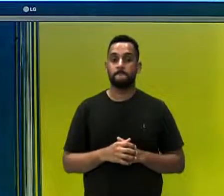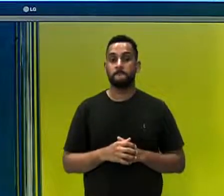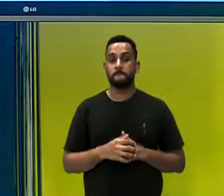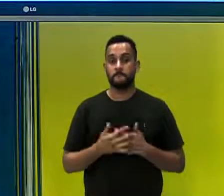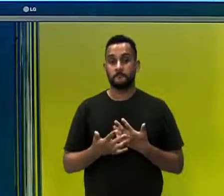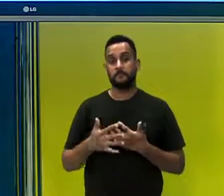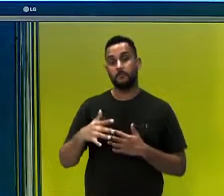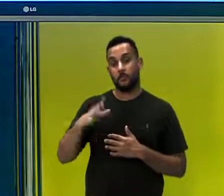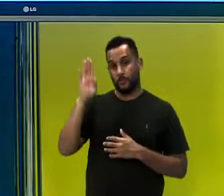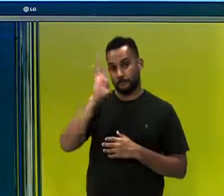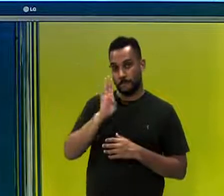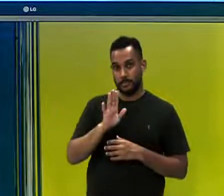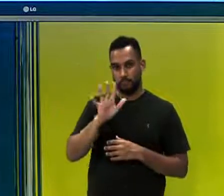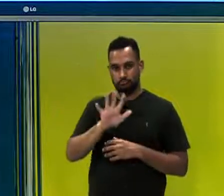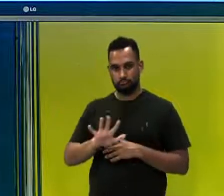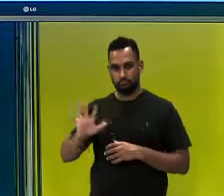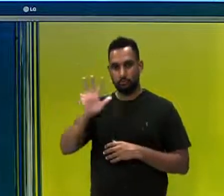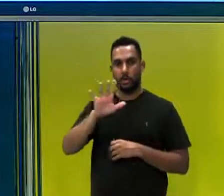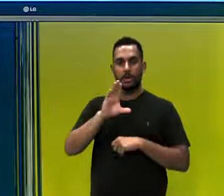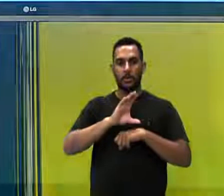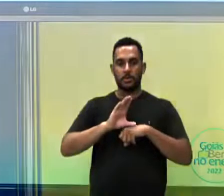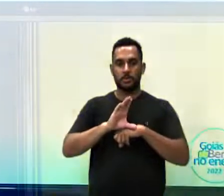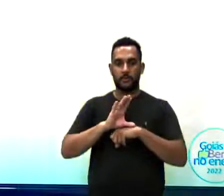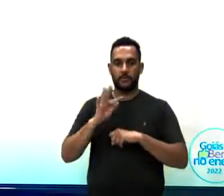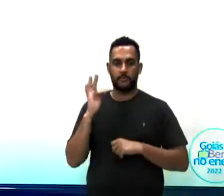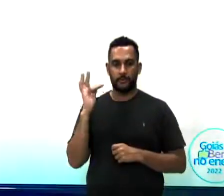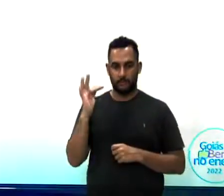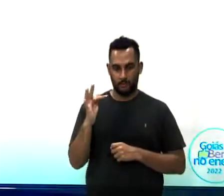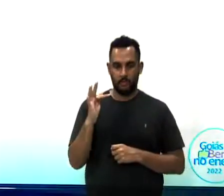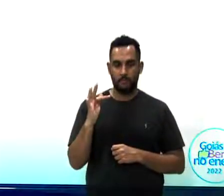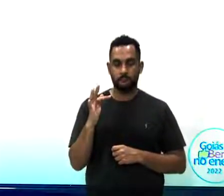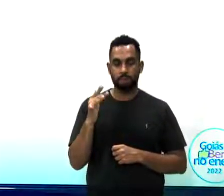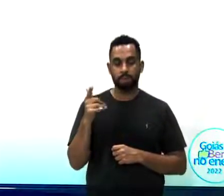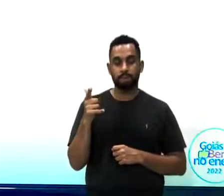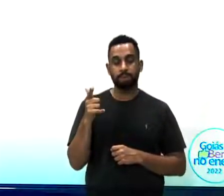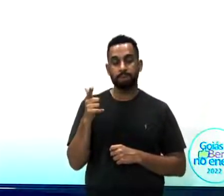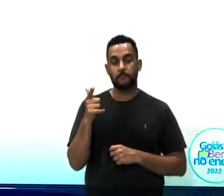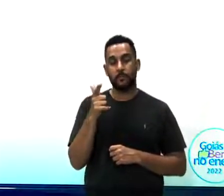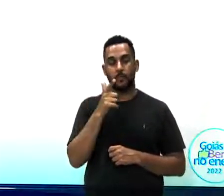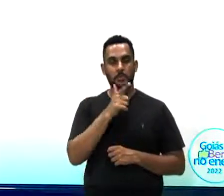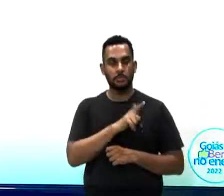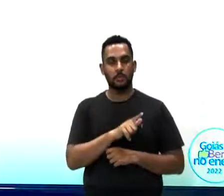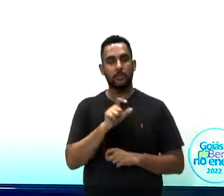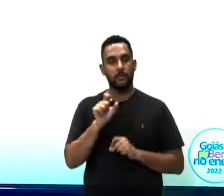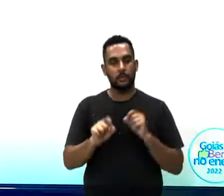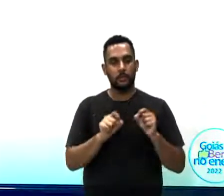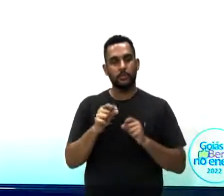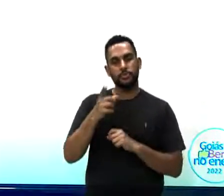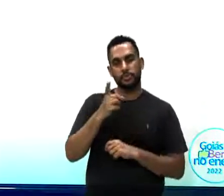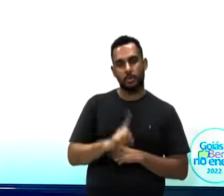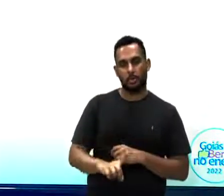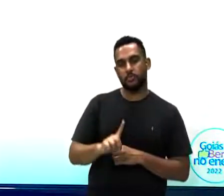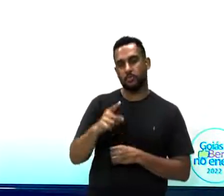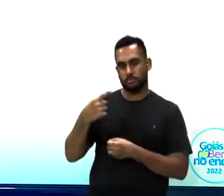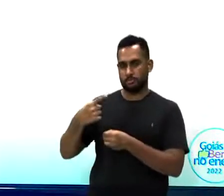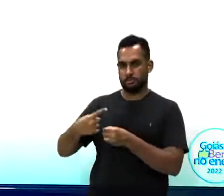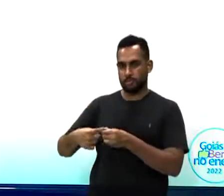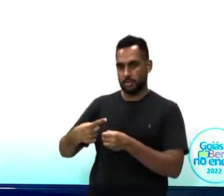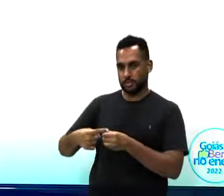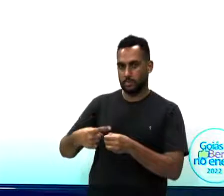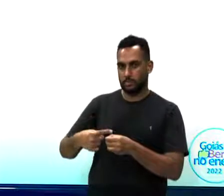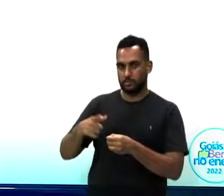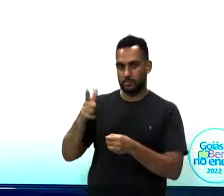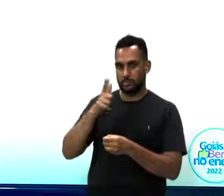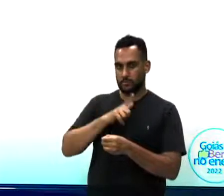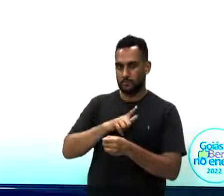território brasileiro, nós temos a Constituição Federal conseguindo aqui, né, trazer alguns direitos para dentro da cidade. Então